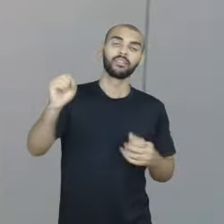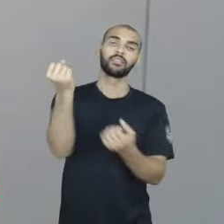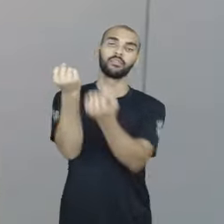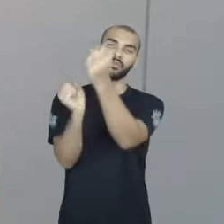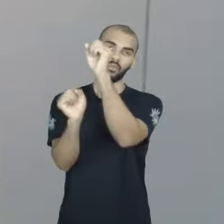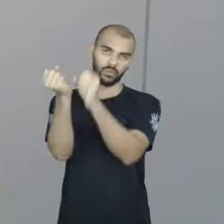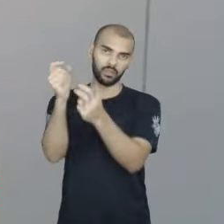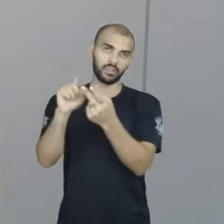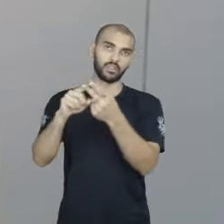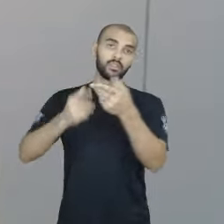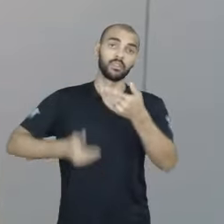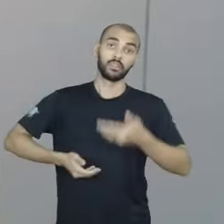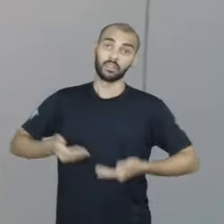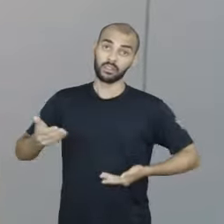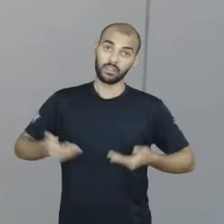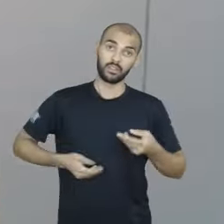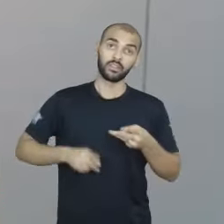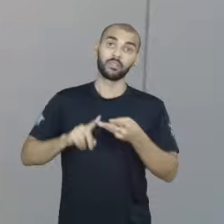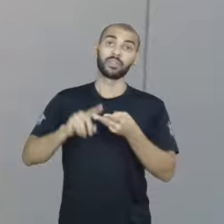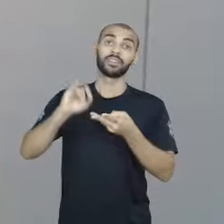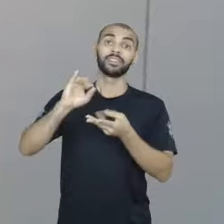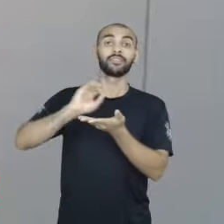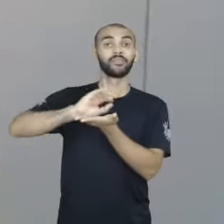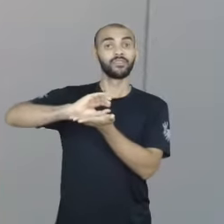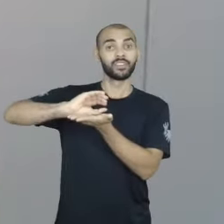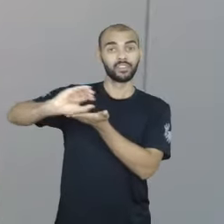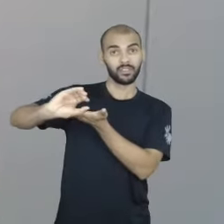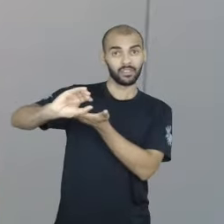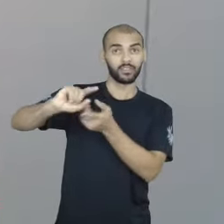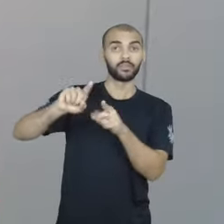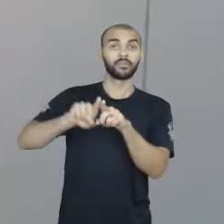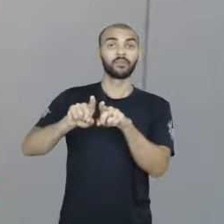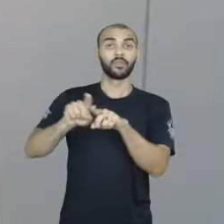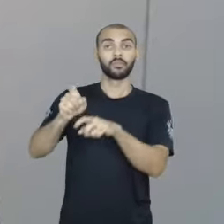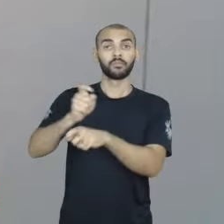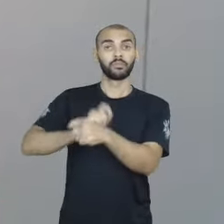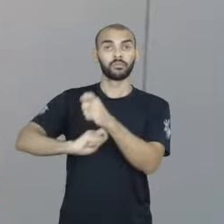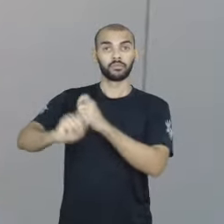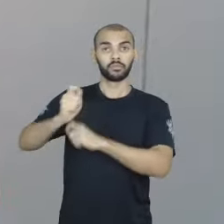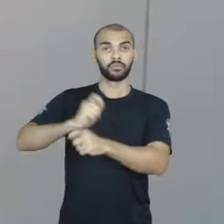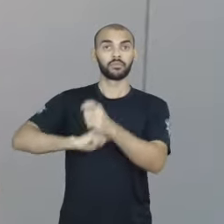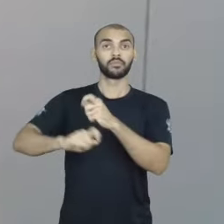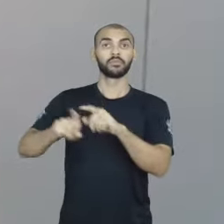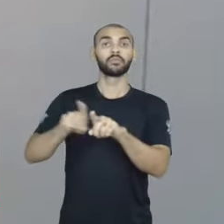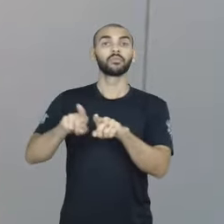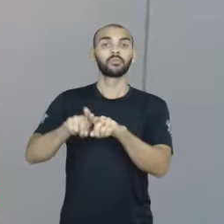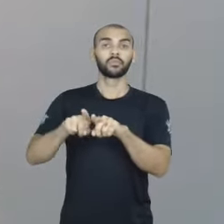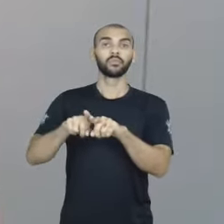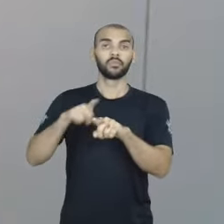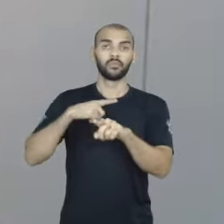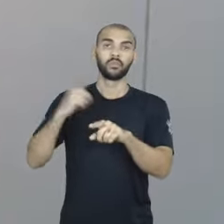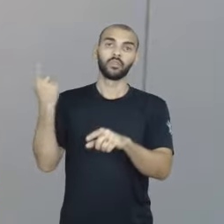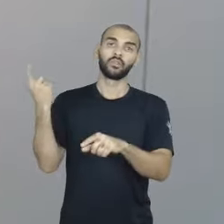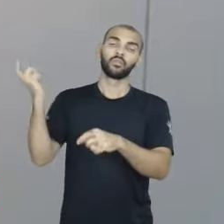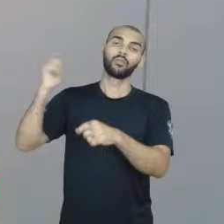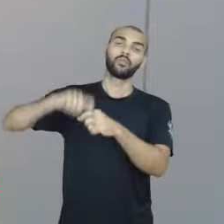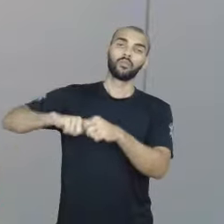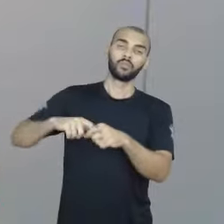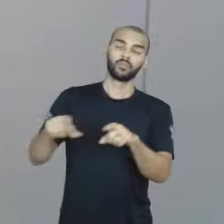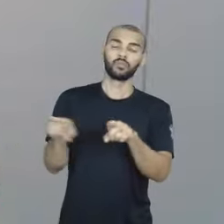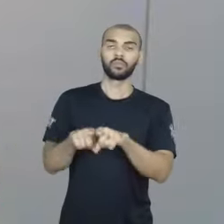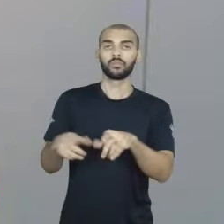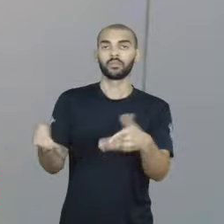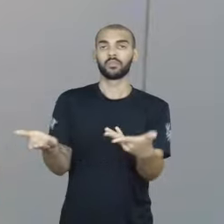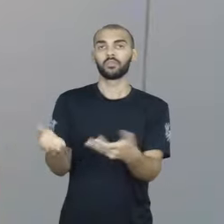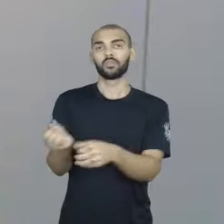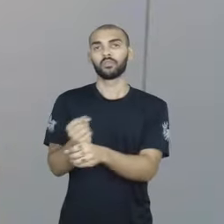serviços, muito maior do investimento, pensando na ótica da demanda, o investimento tende a voltar a crescer esse